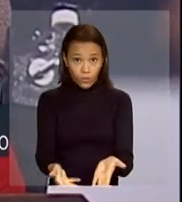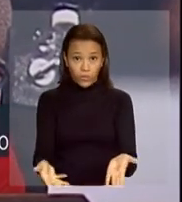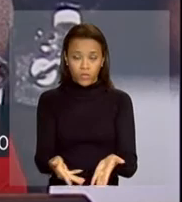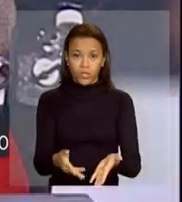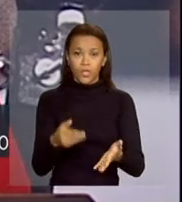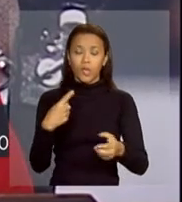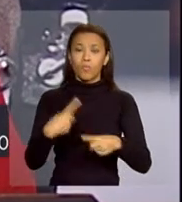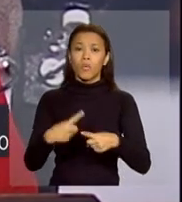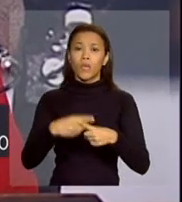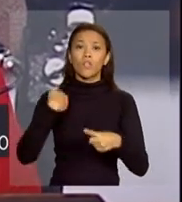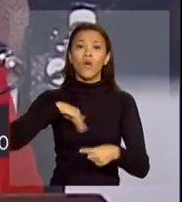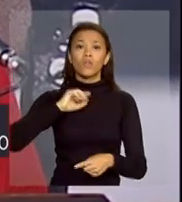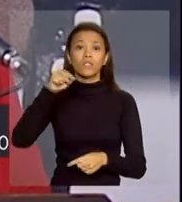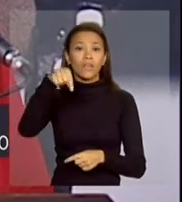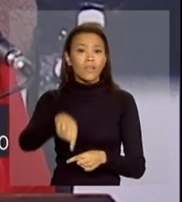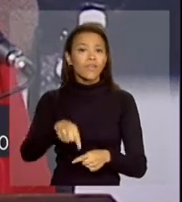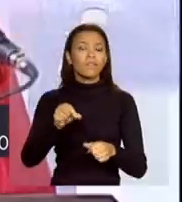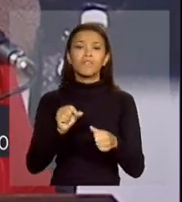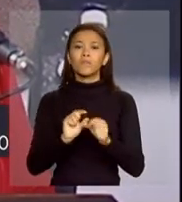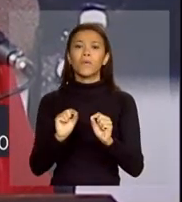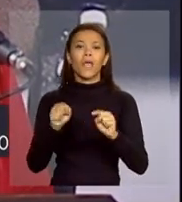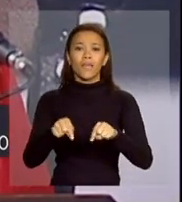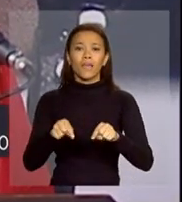aqui nós estamos comemorando